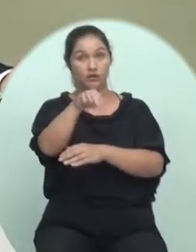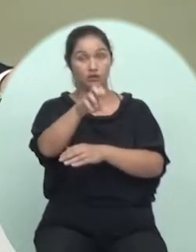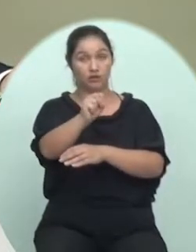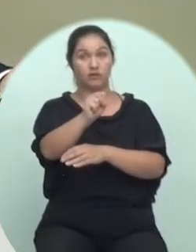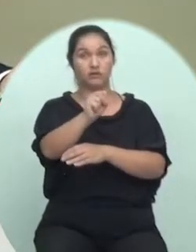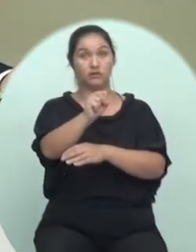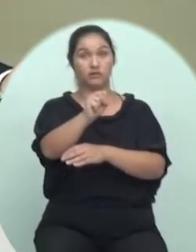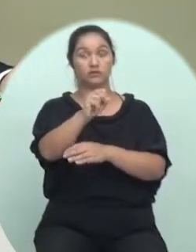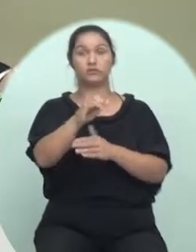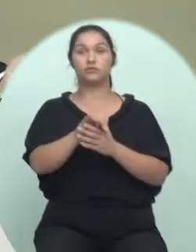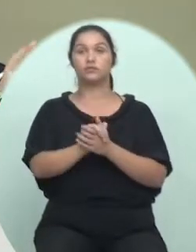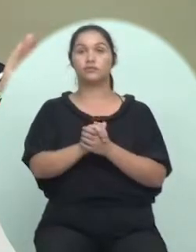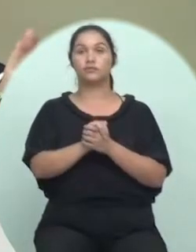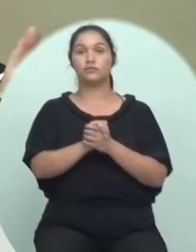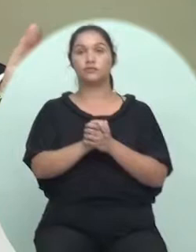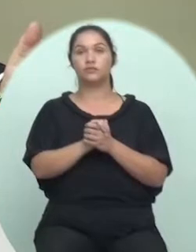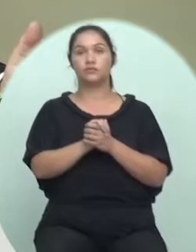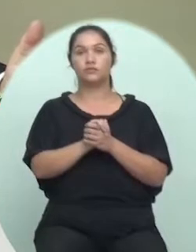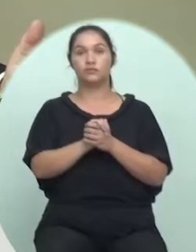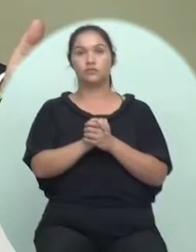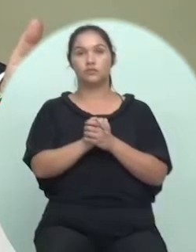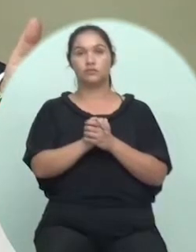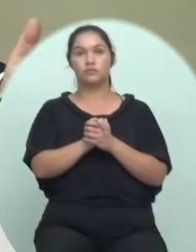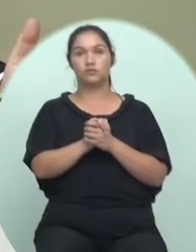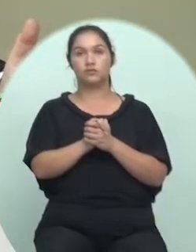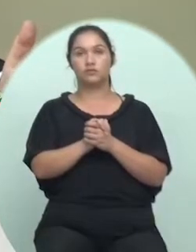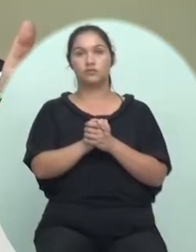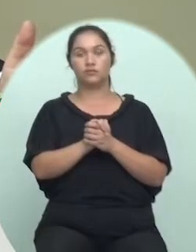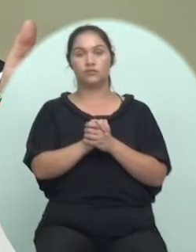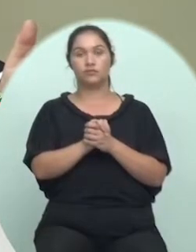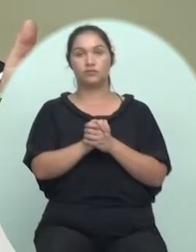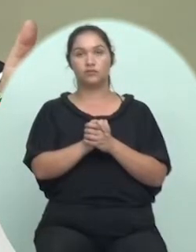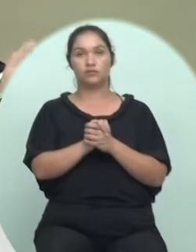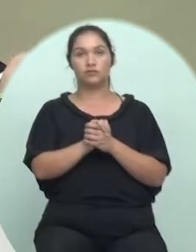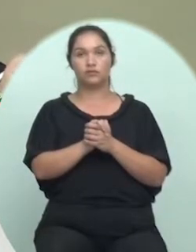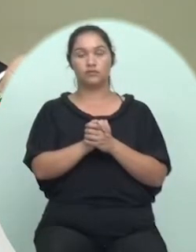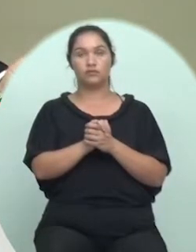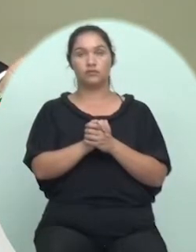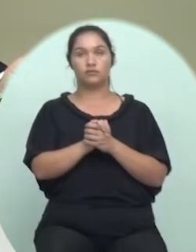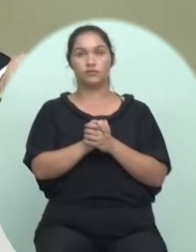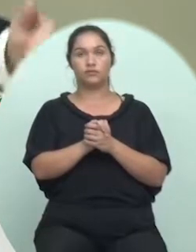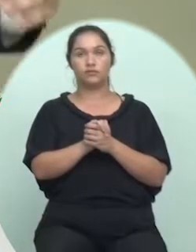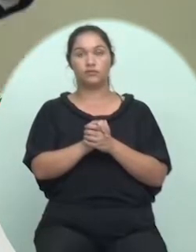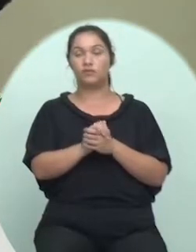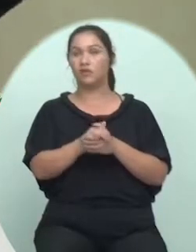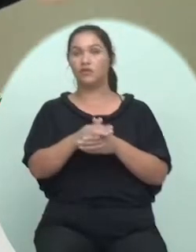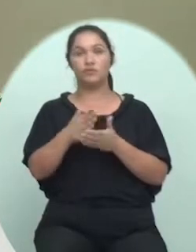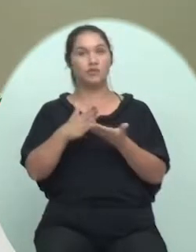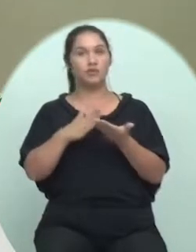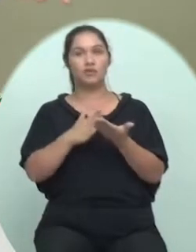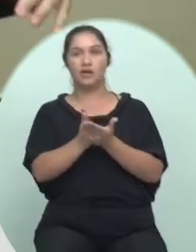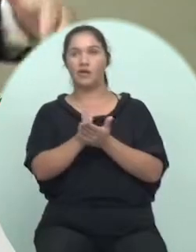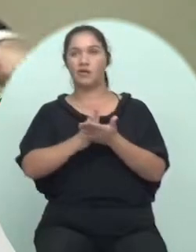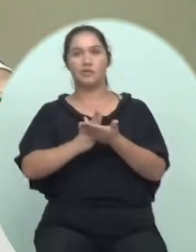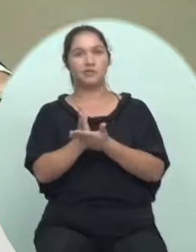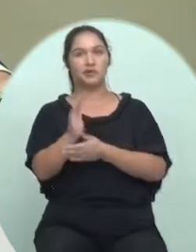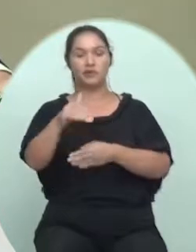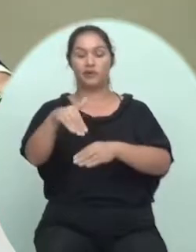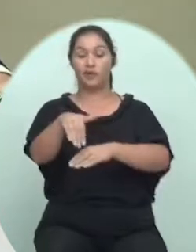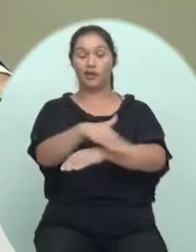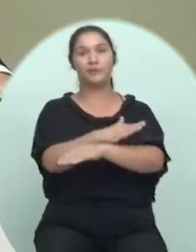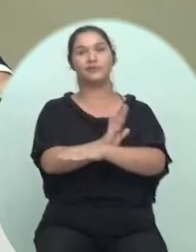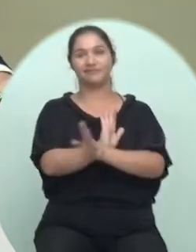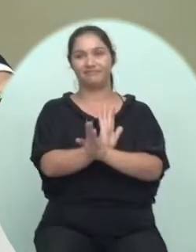Forquilhinha, né? Então não atrapalha o fluxo da rodovia, mas aquelas pessoas que moram na